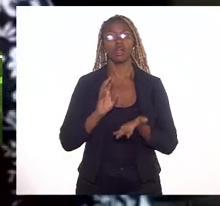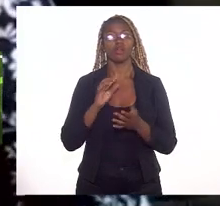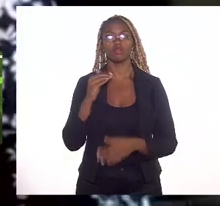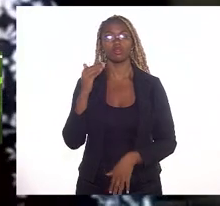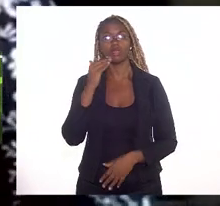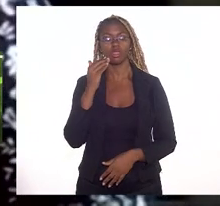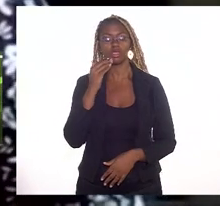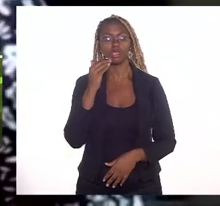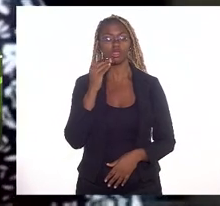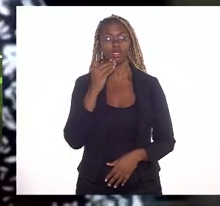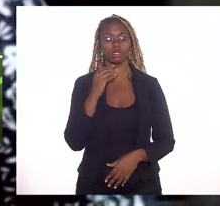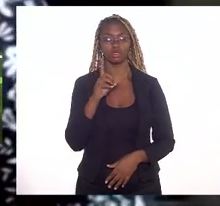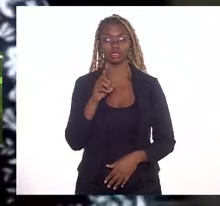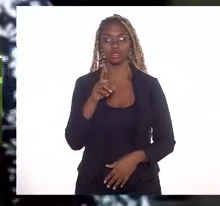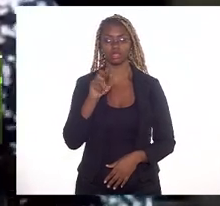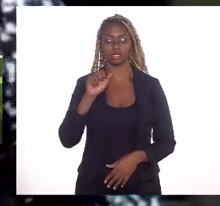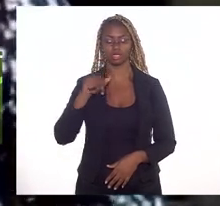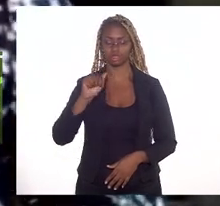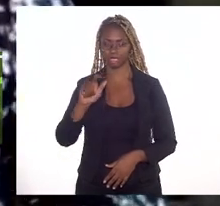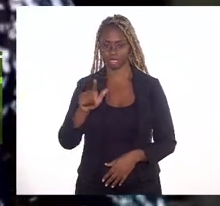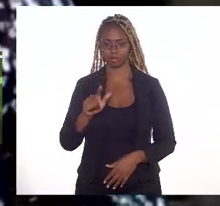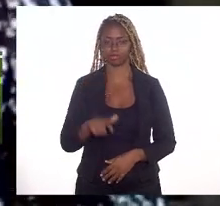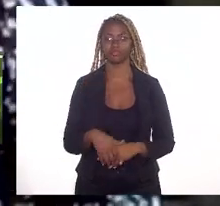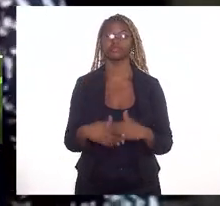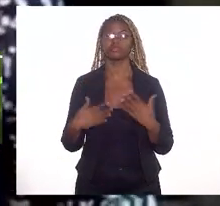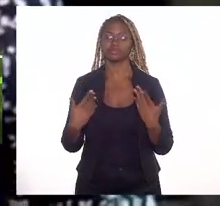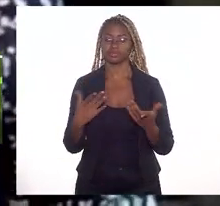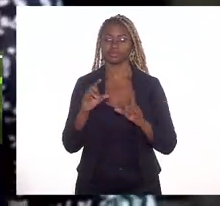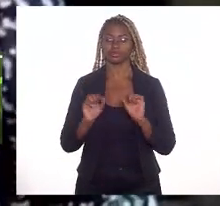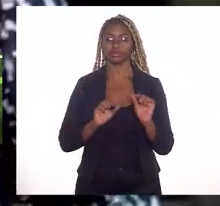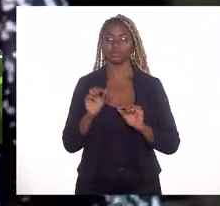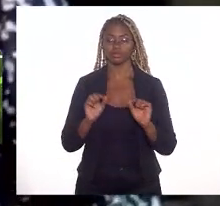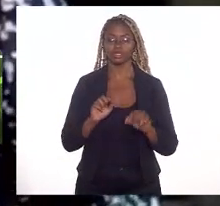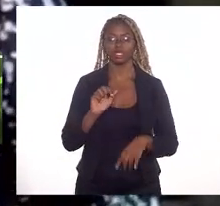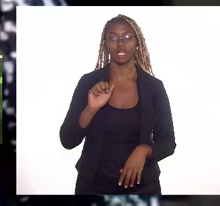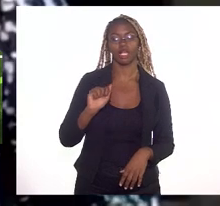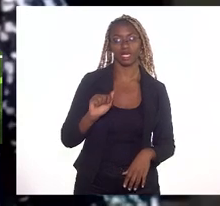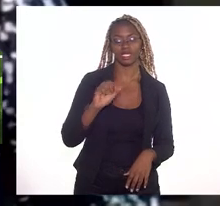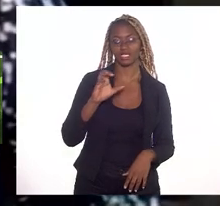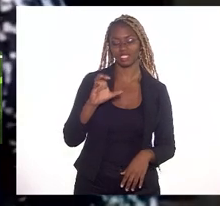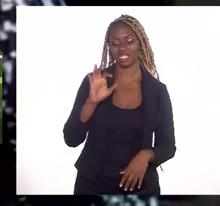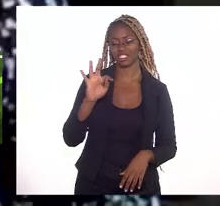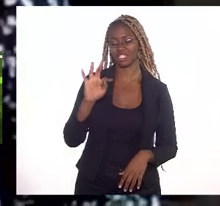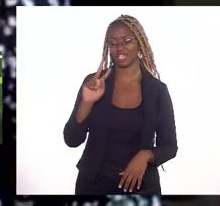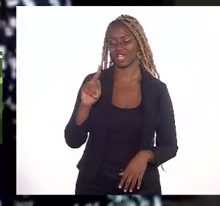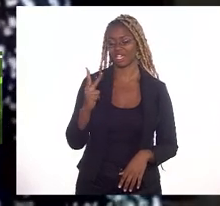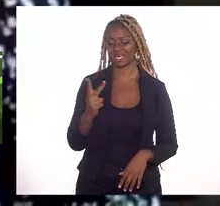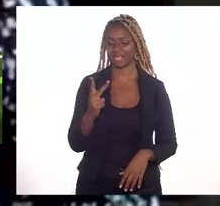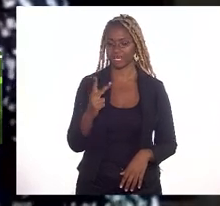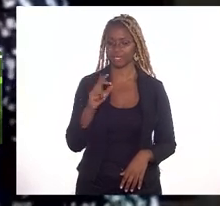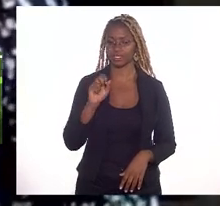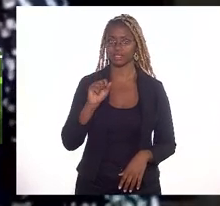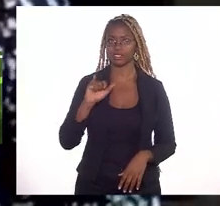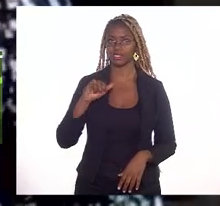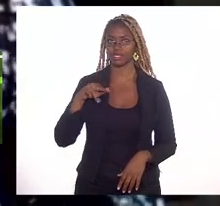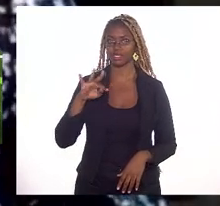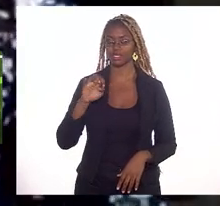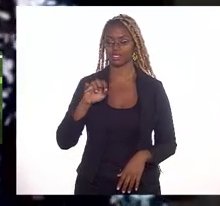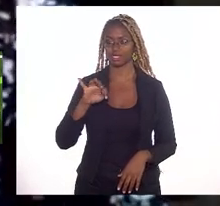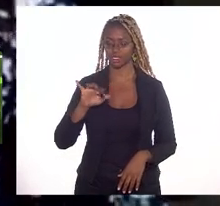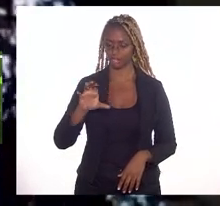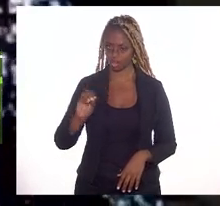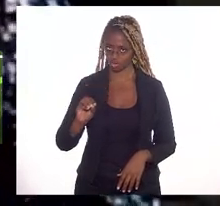na insuficiência adrenal primária e na hiperplasia adrenal primária. Um é o ACTH sintético, ele foi tirado do mercado e